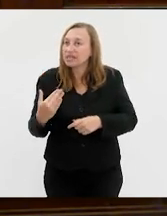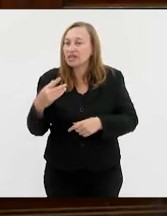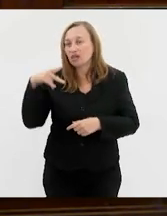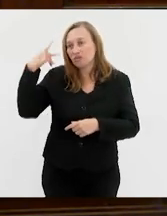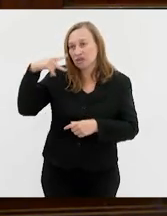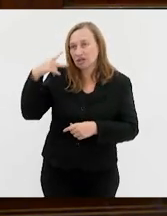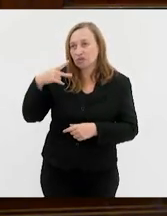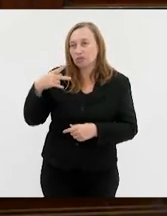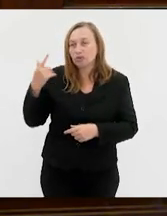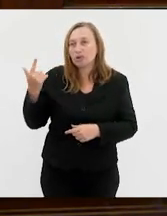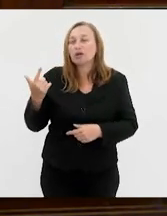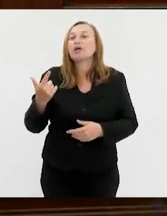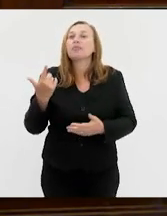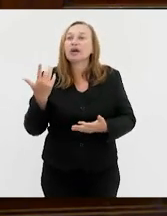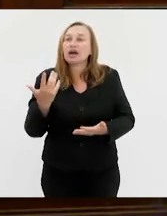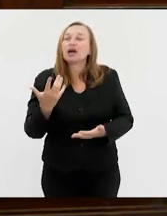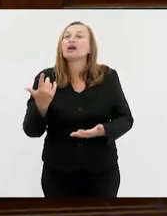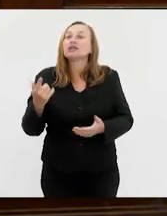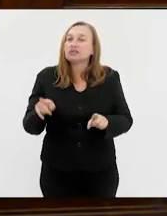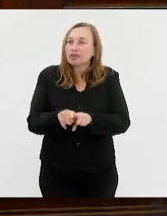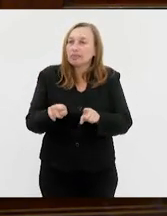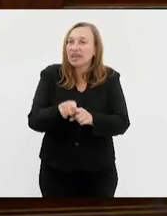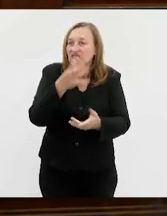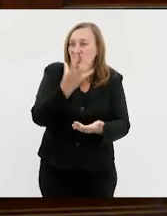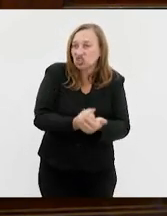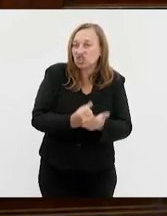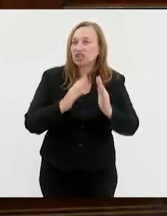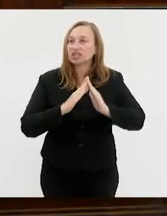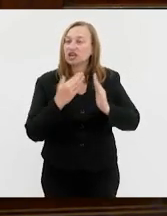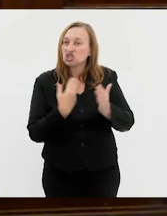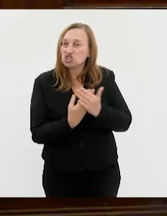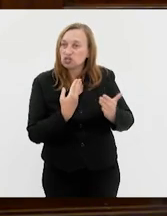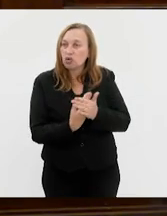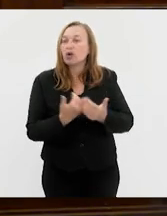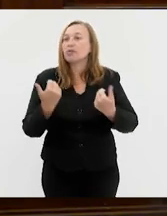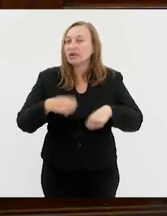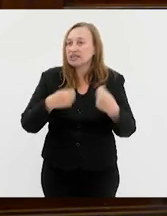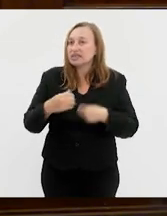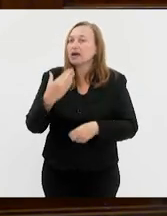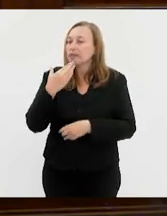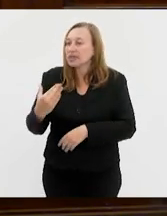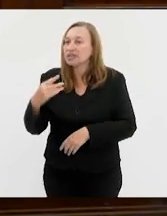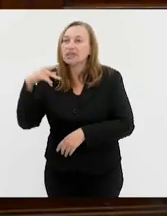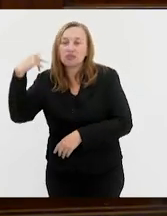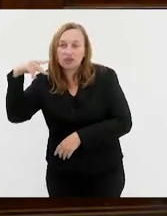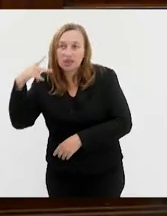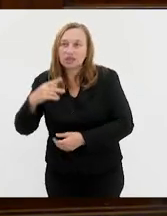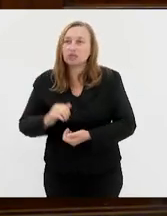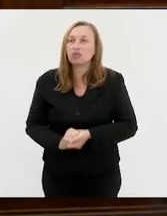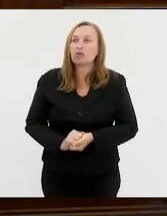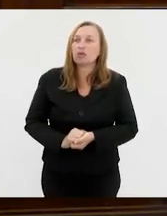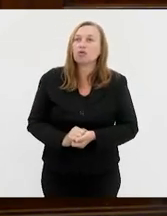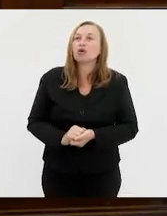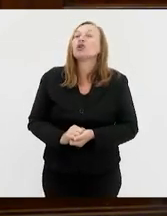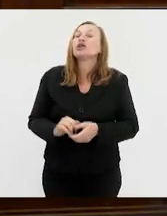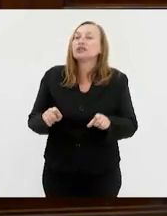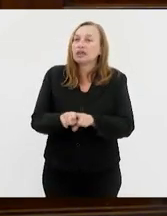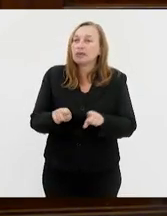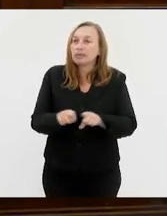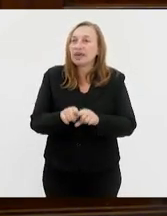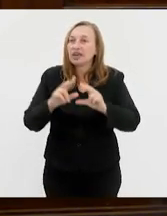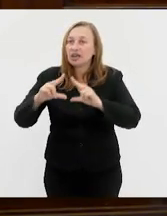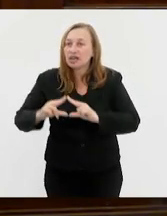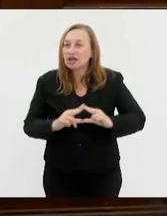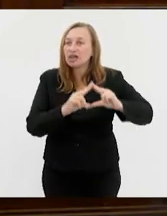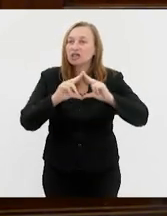poder matricular a criança no colégio, tinha que pegar um cartãozinho com o vereador. A coleta de lixo era irregular, não tinha